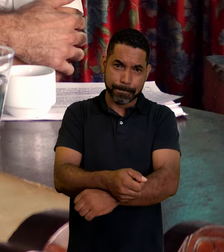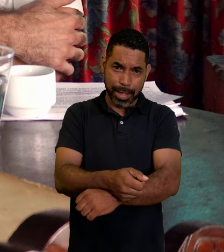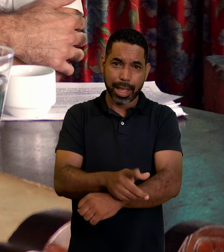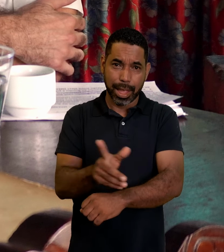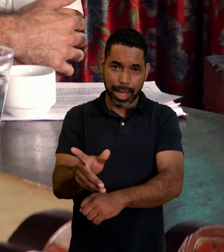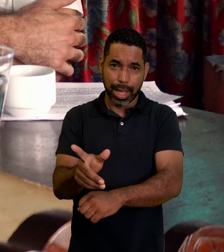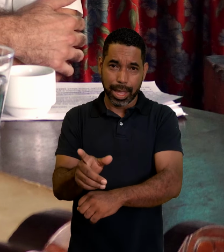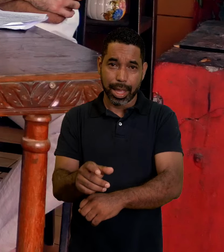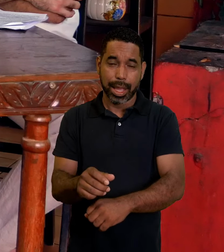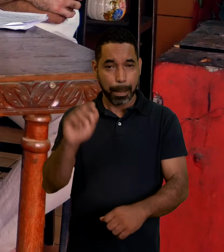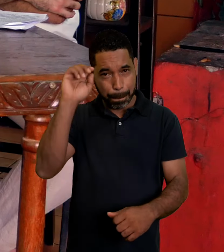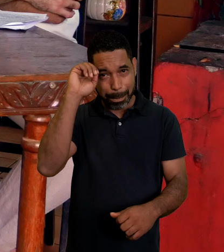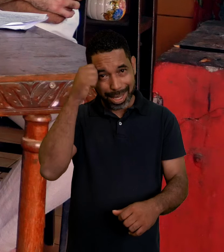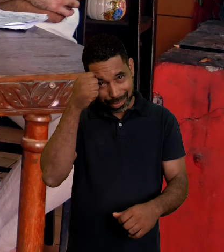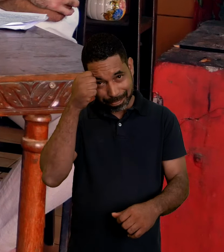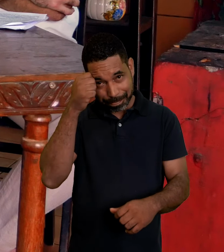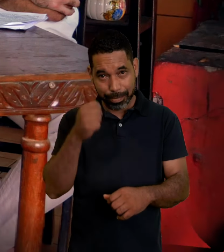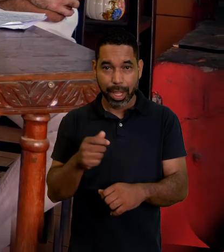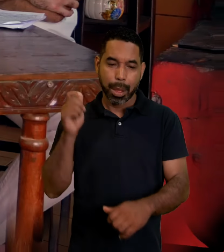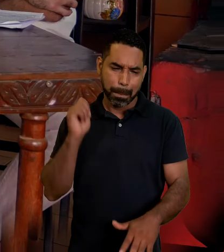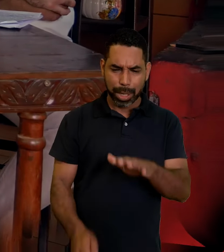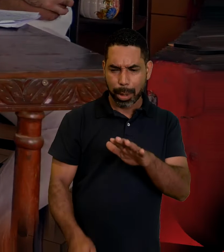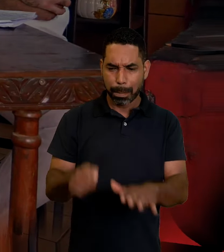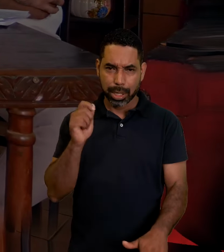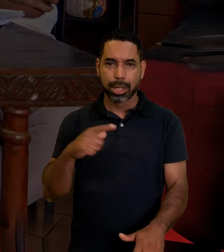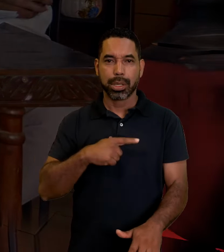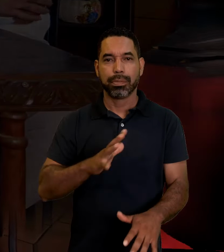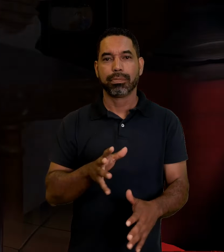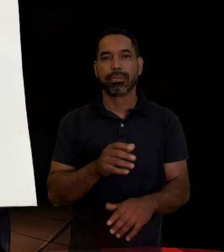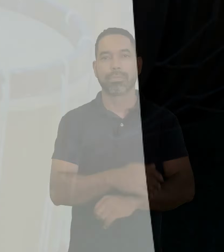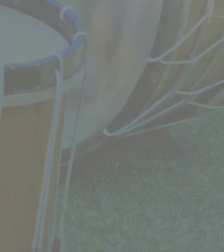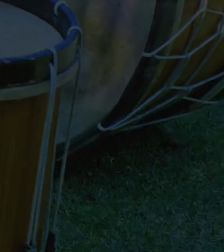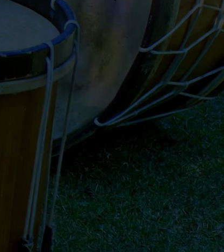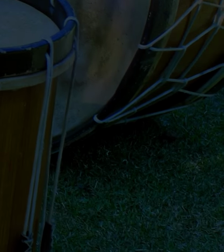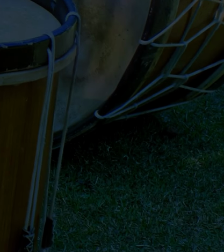vinda forçada, ele já aparecendo em Angola.